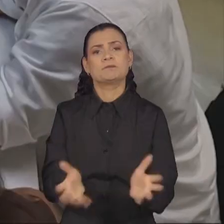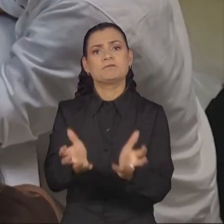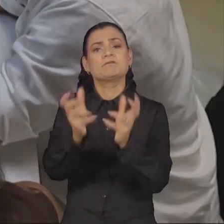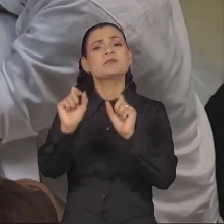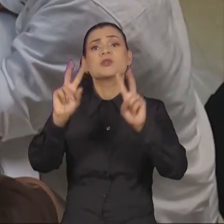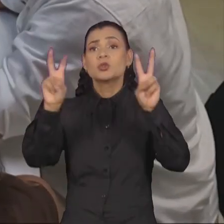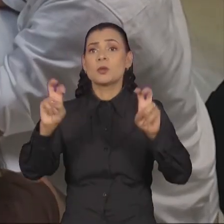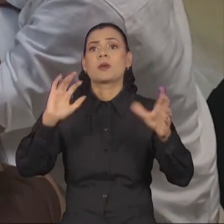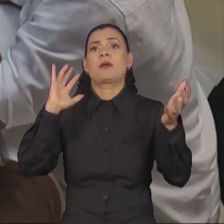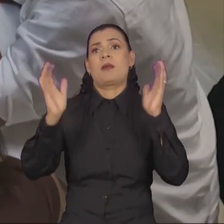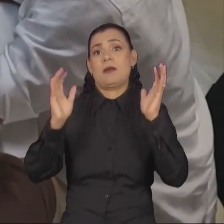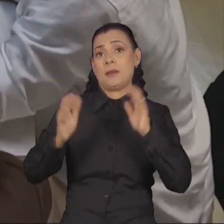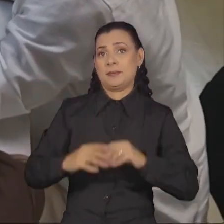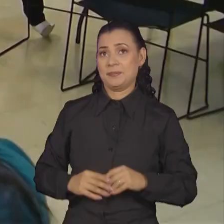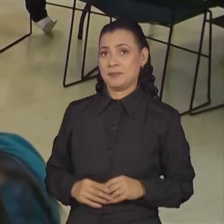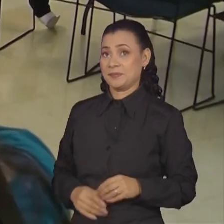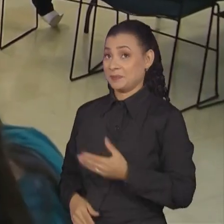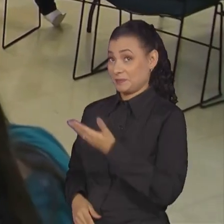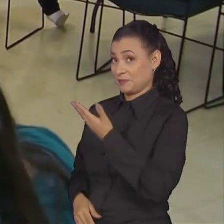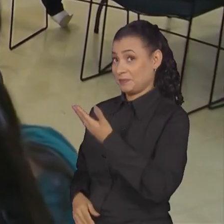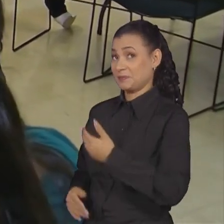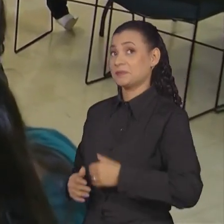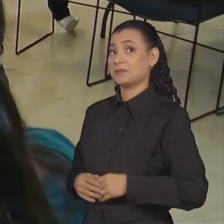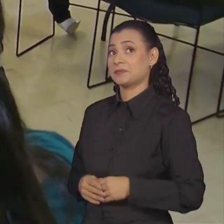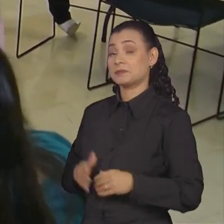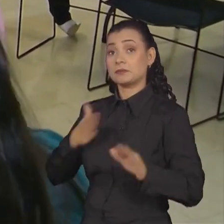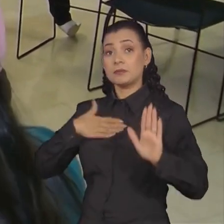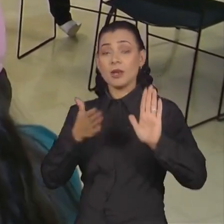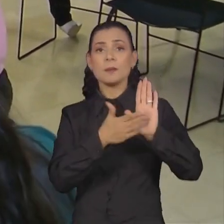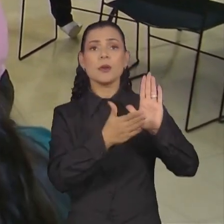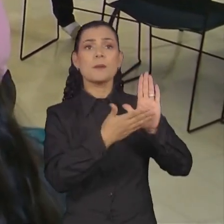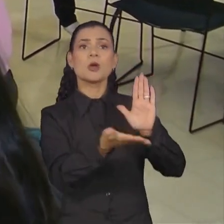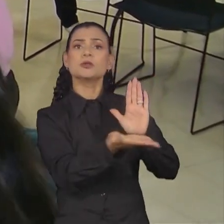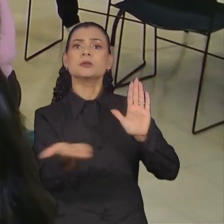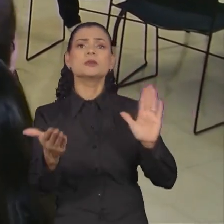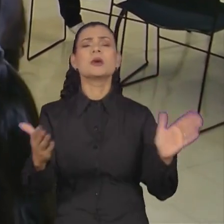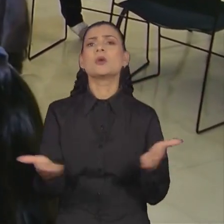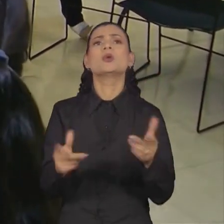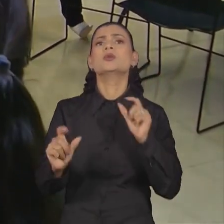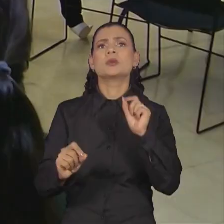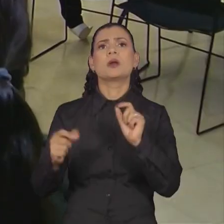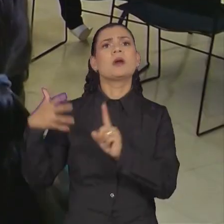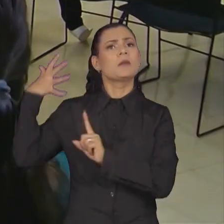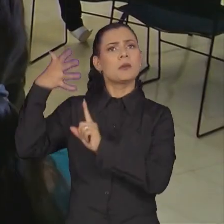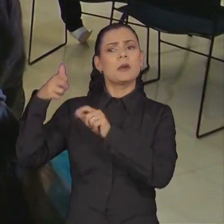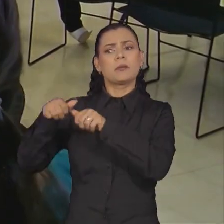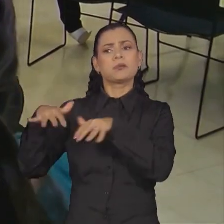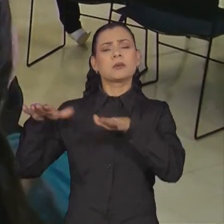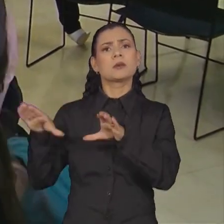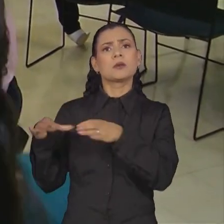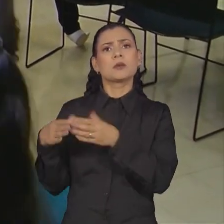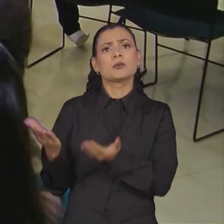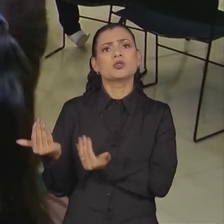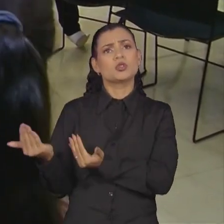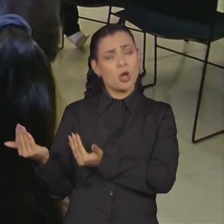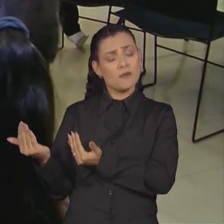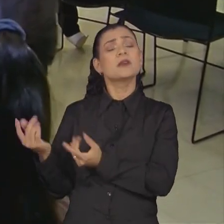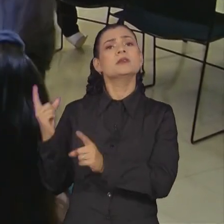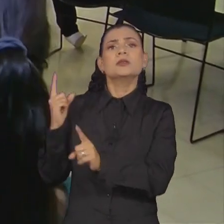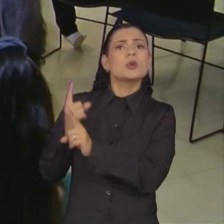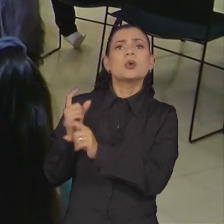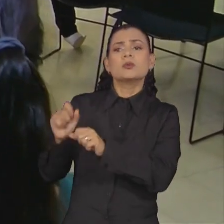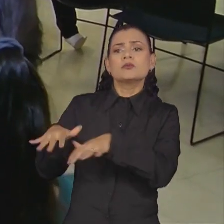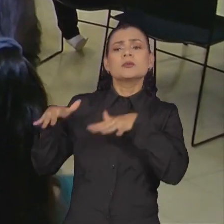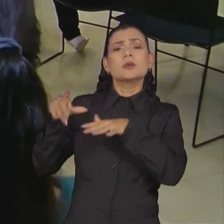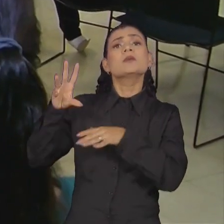sobre mudanças climáticas. A minha proposta aqui hoje é trazer um pouquinho da conferência infanto-juvenil de meio ambiente